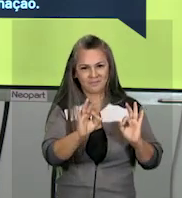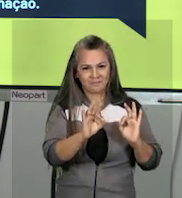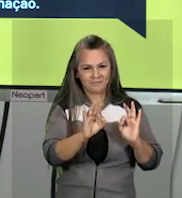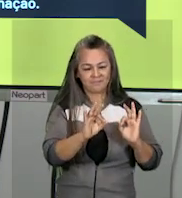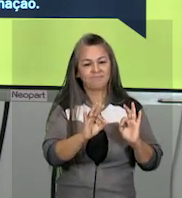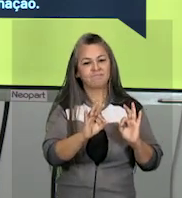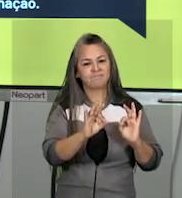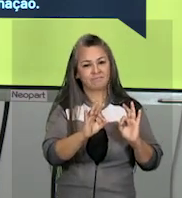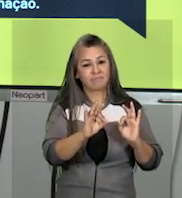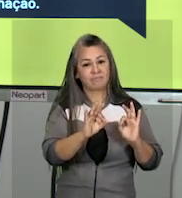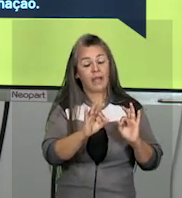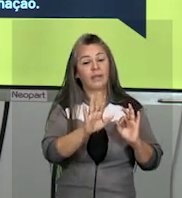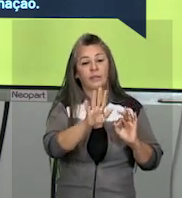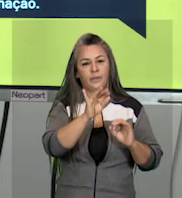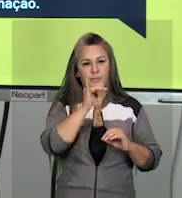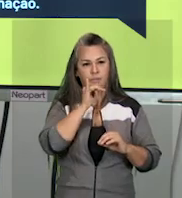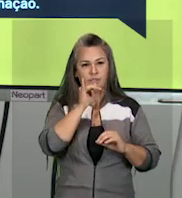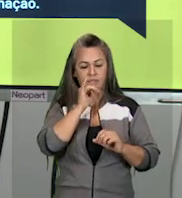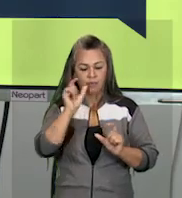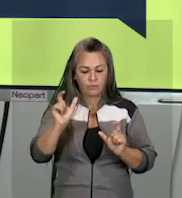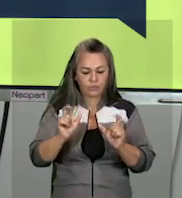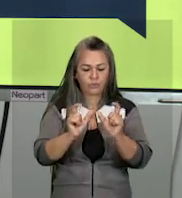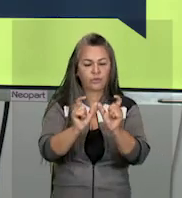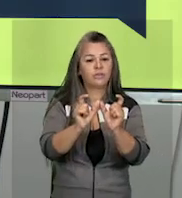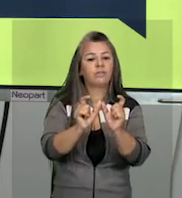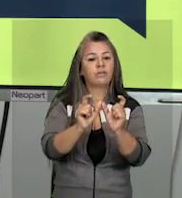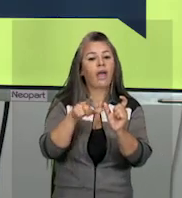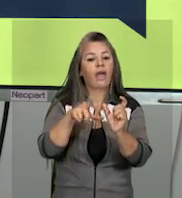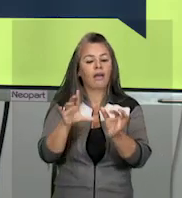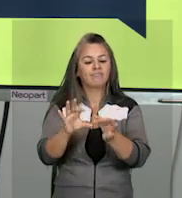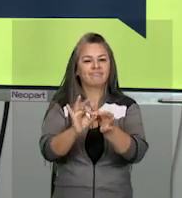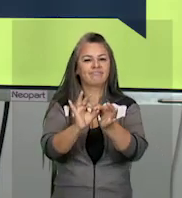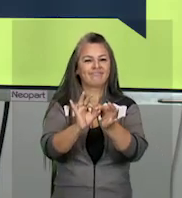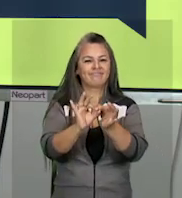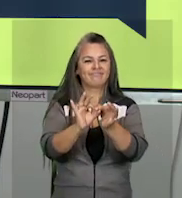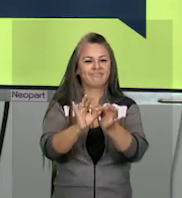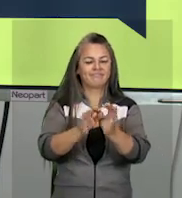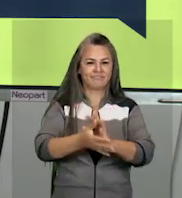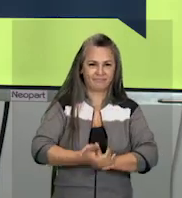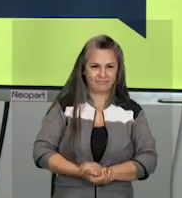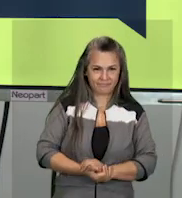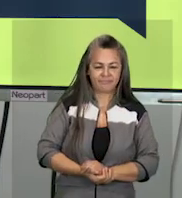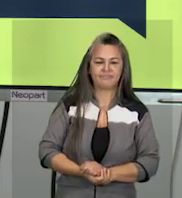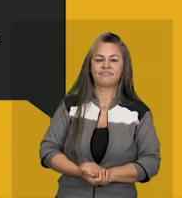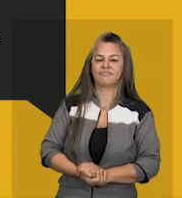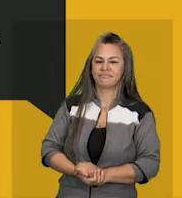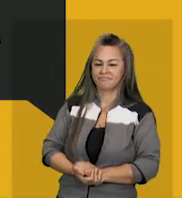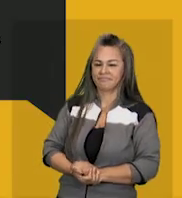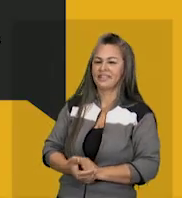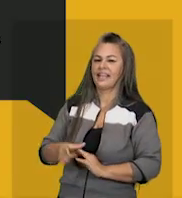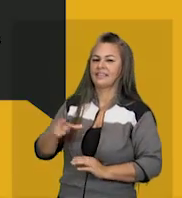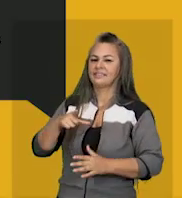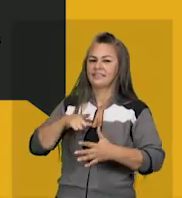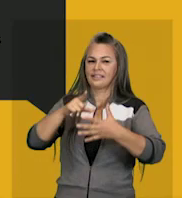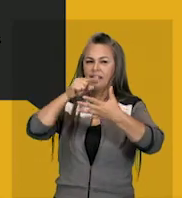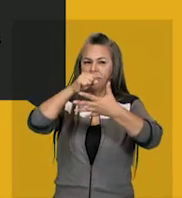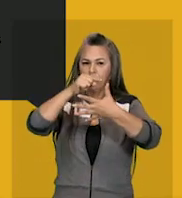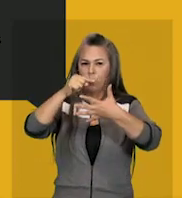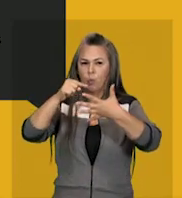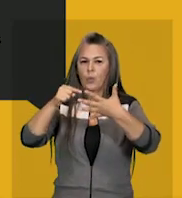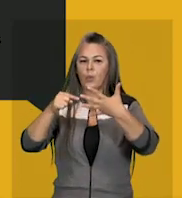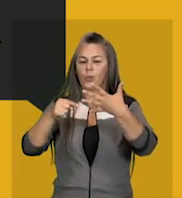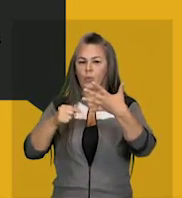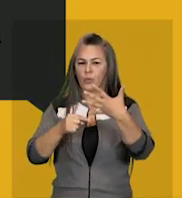ser dependentes ou não. Vamos ver isso depois. As conjunções são classificadas como coordenativas